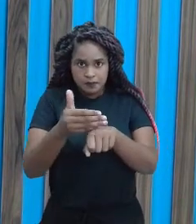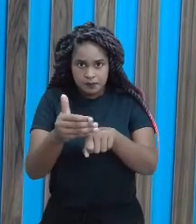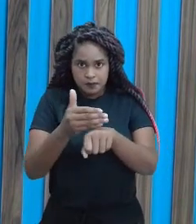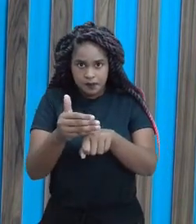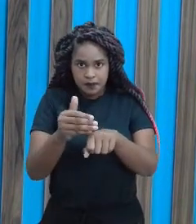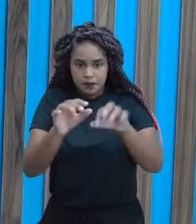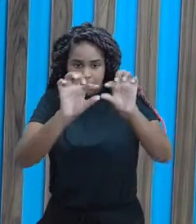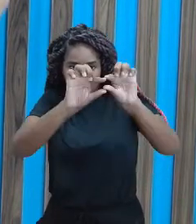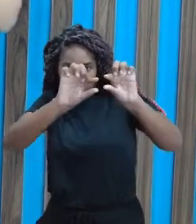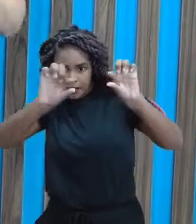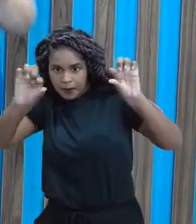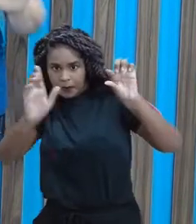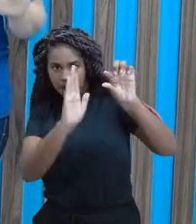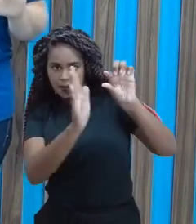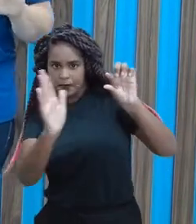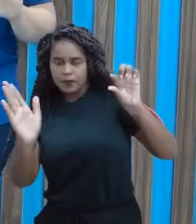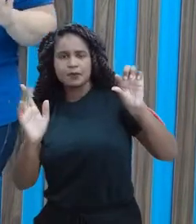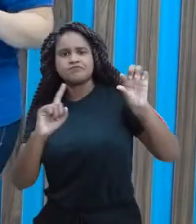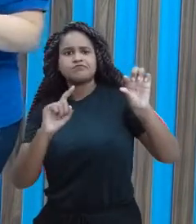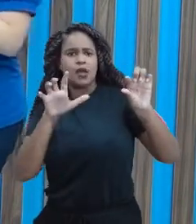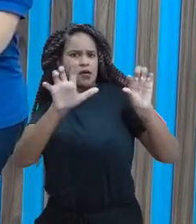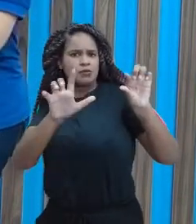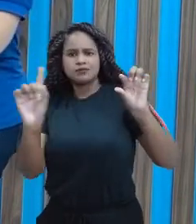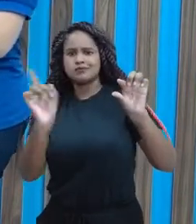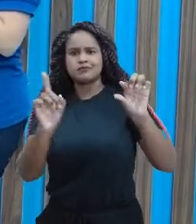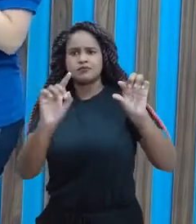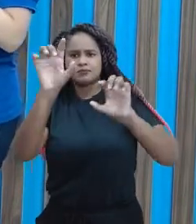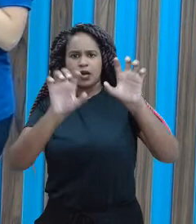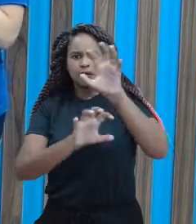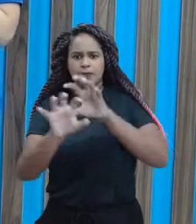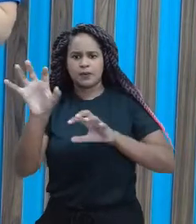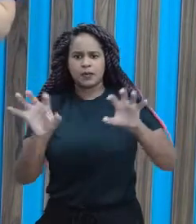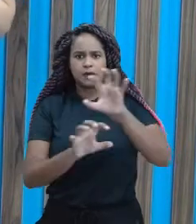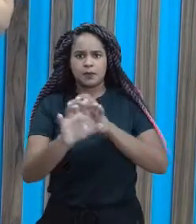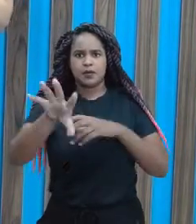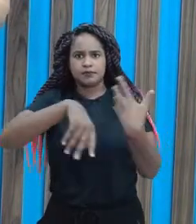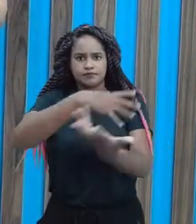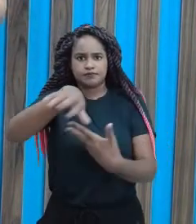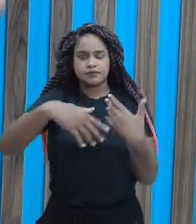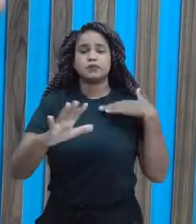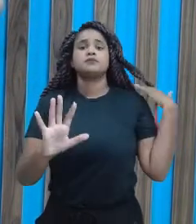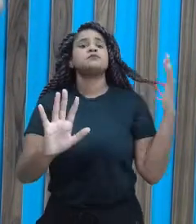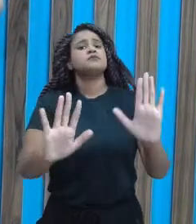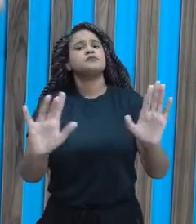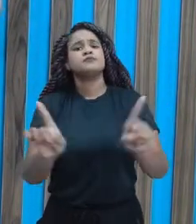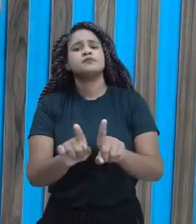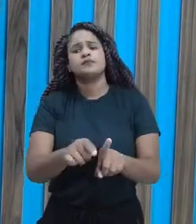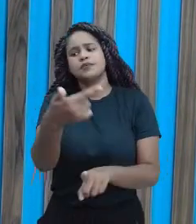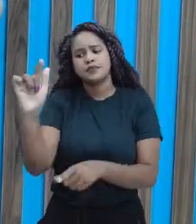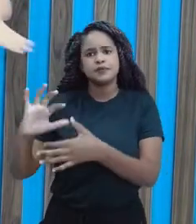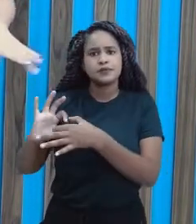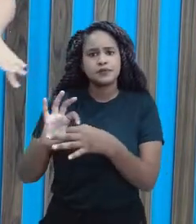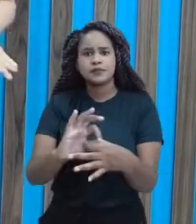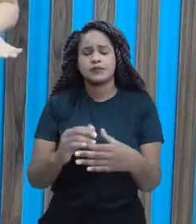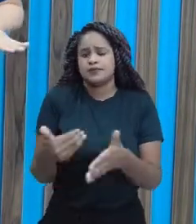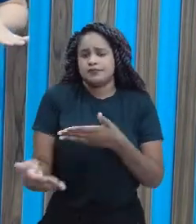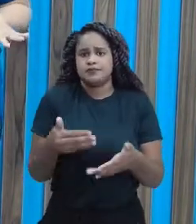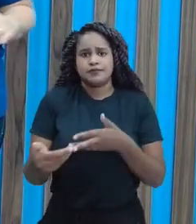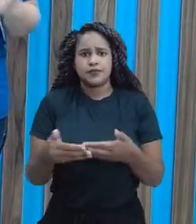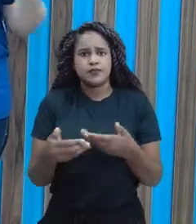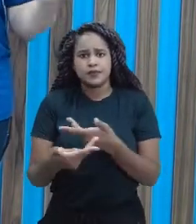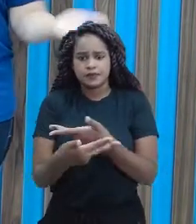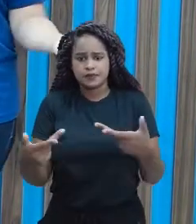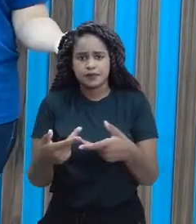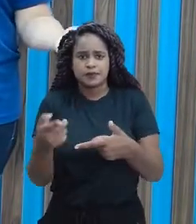maneira alinhada. E a gente não fez isso. Mas eu podia trabalhar com essa noção em relação a outro contexto, a divisão de qualquer tipo de